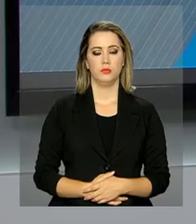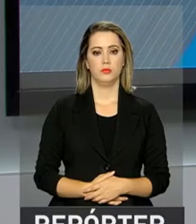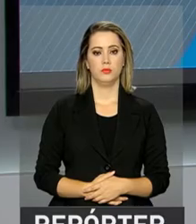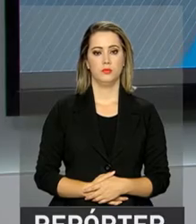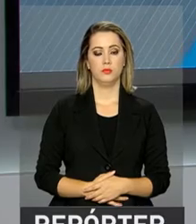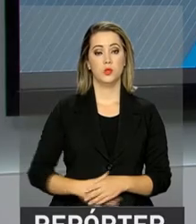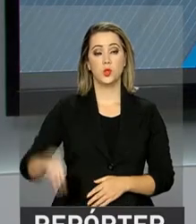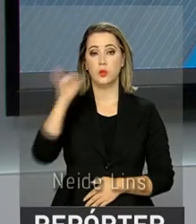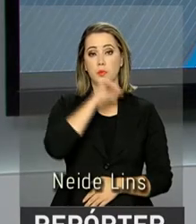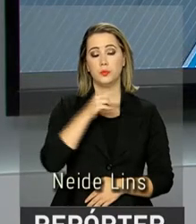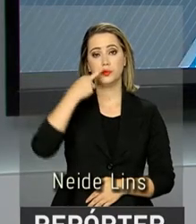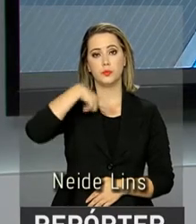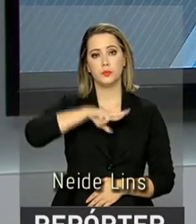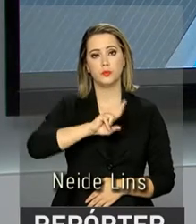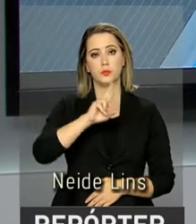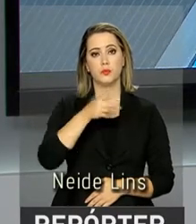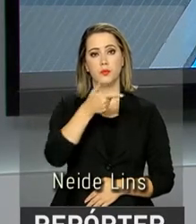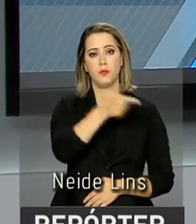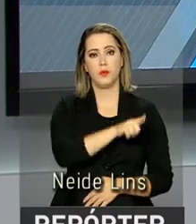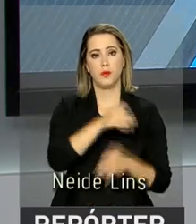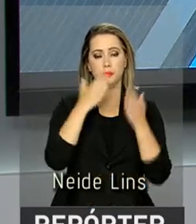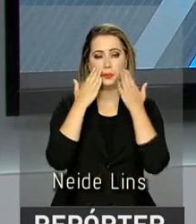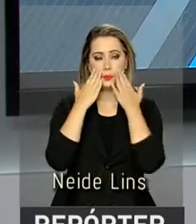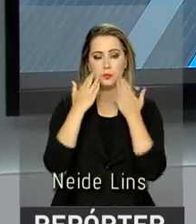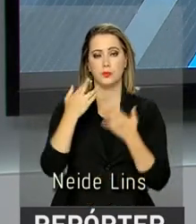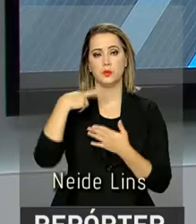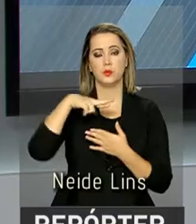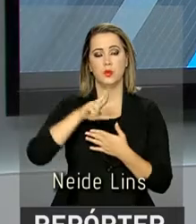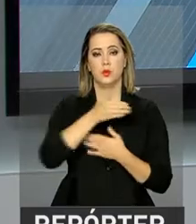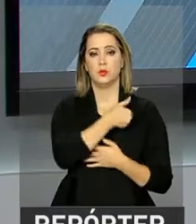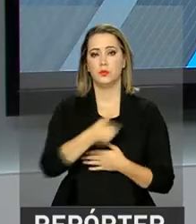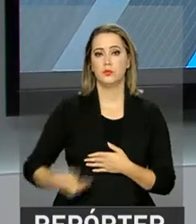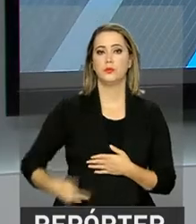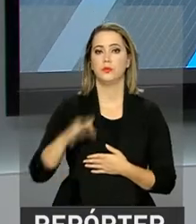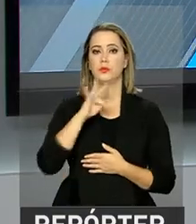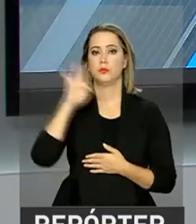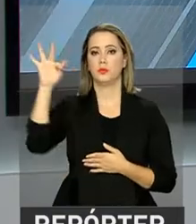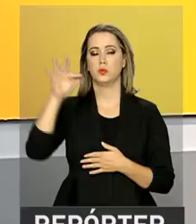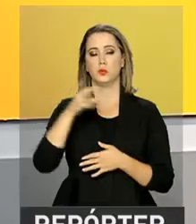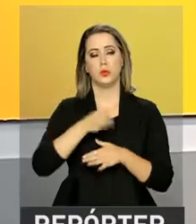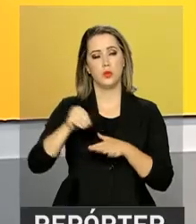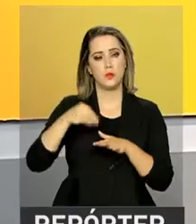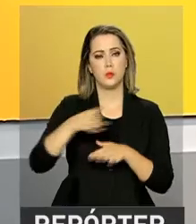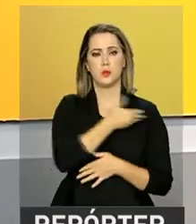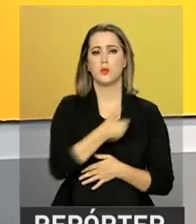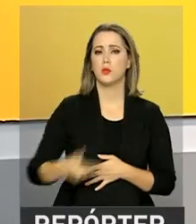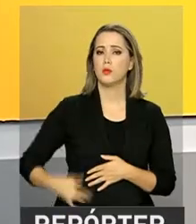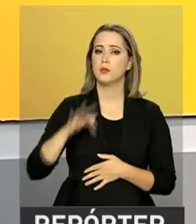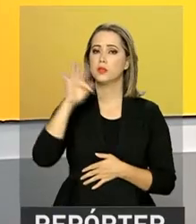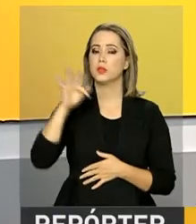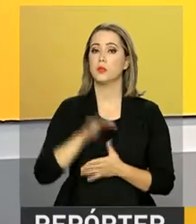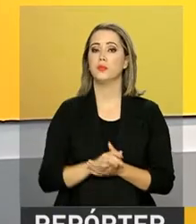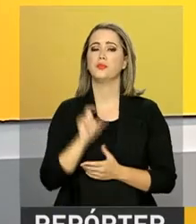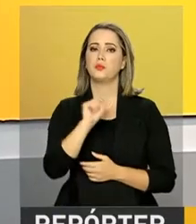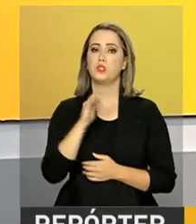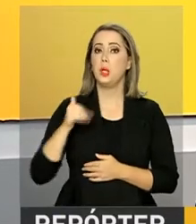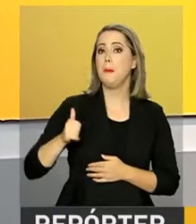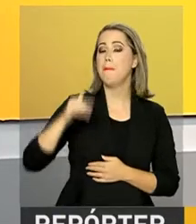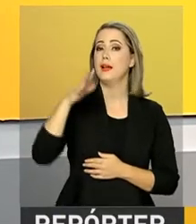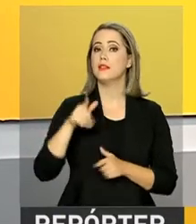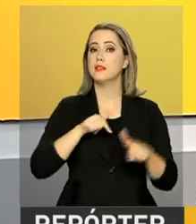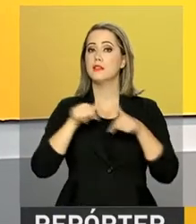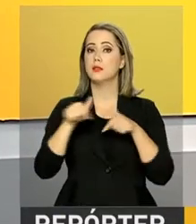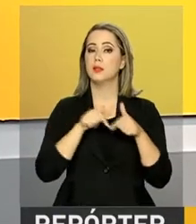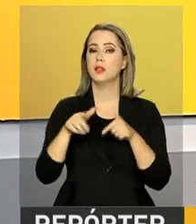olá o repórter nbb está no ar com as notícias do governo federal mais empregos no mês de abril